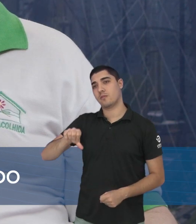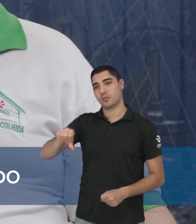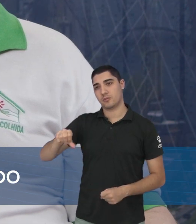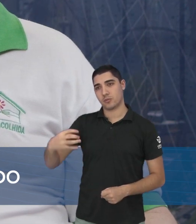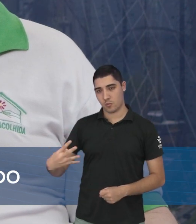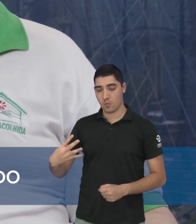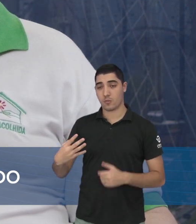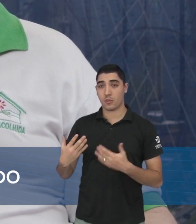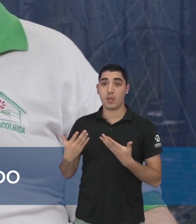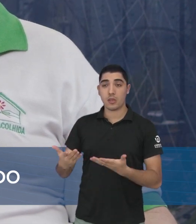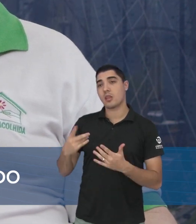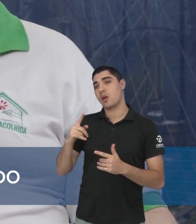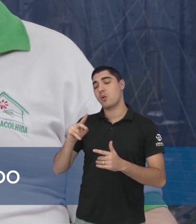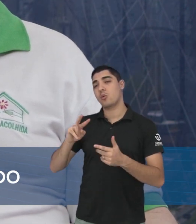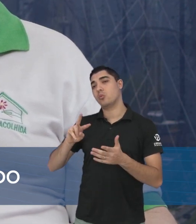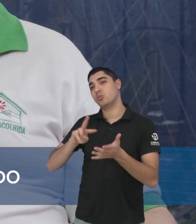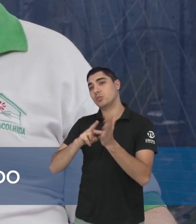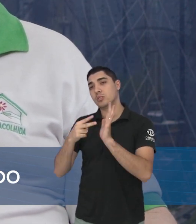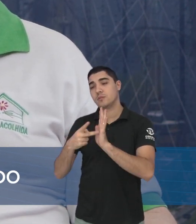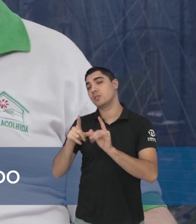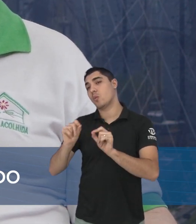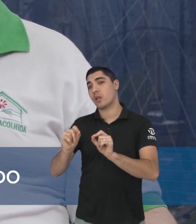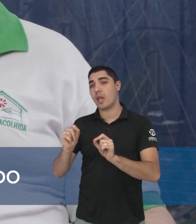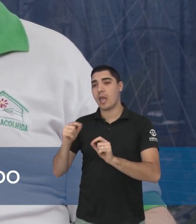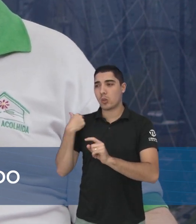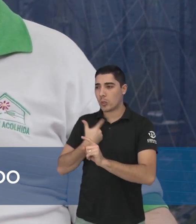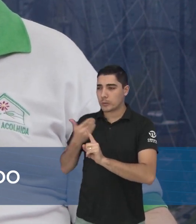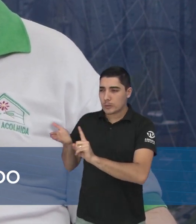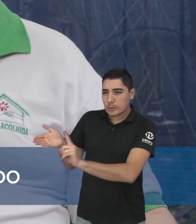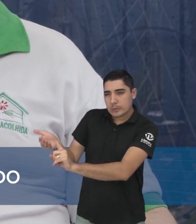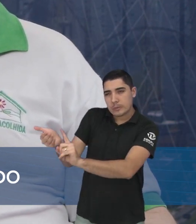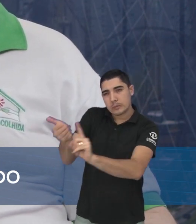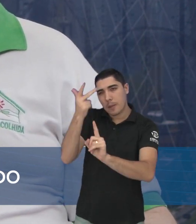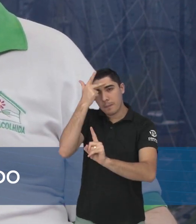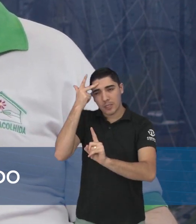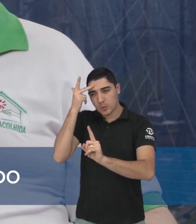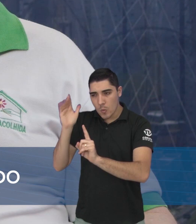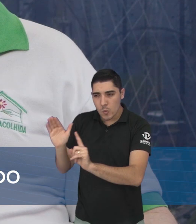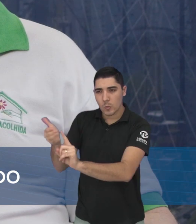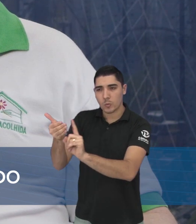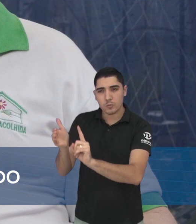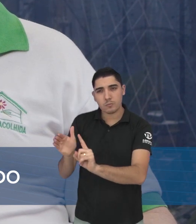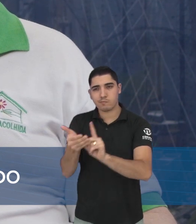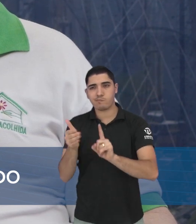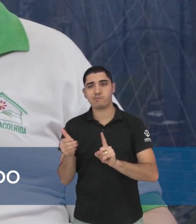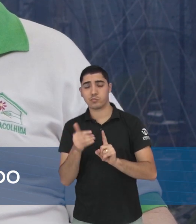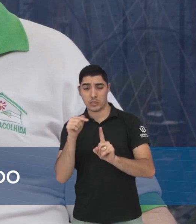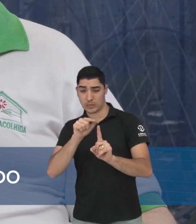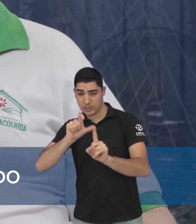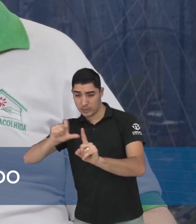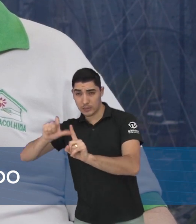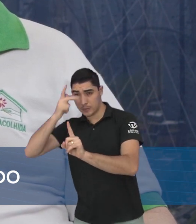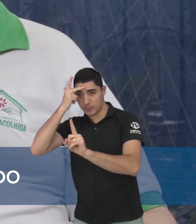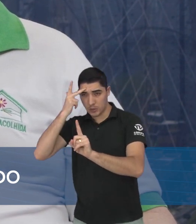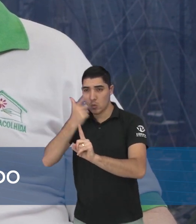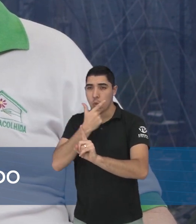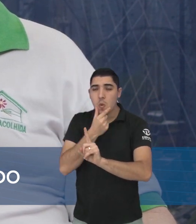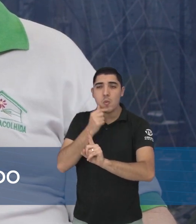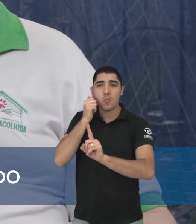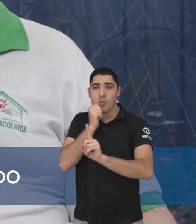sonho desafiador era de acolher pessoas, irmãos e irmãs, né, que estavam vivendo